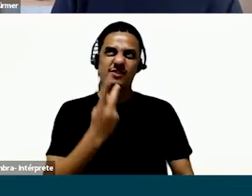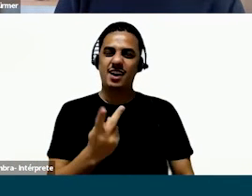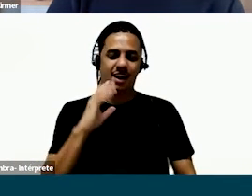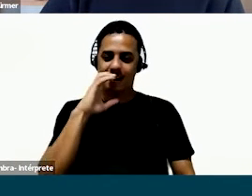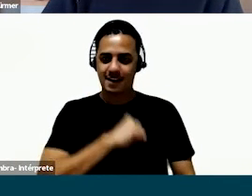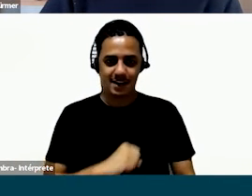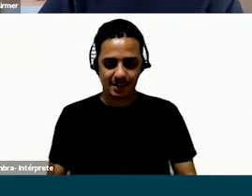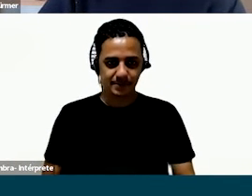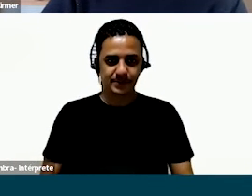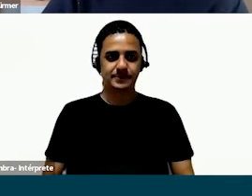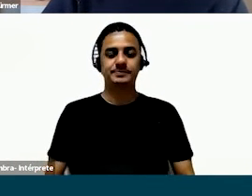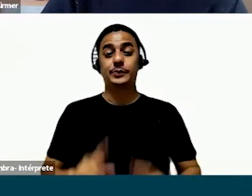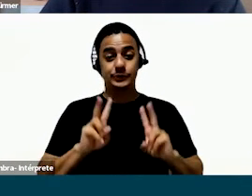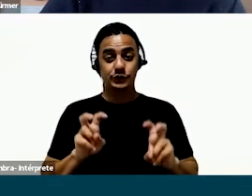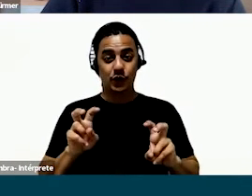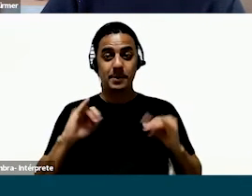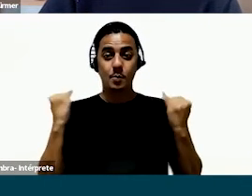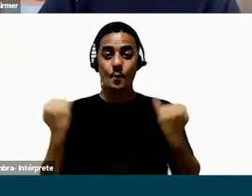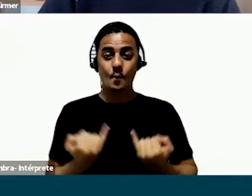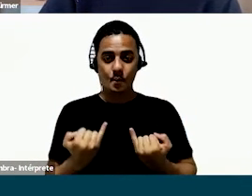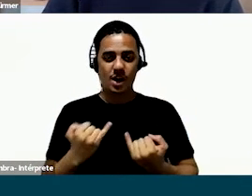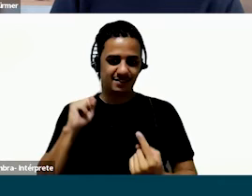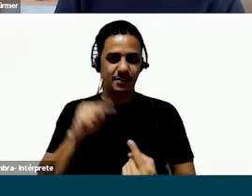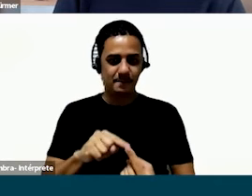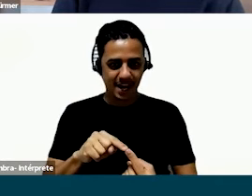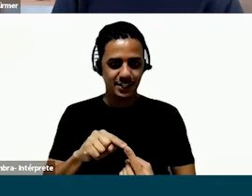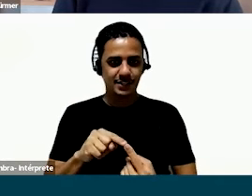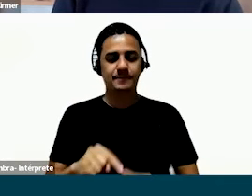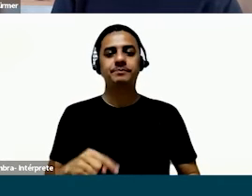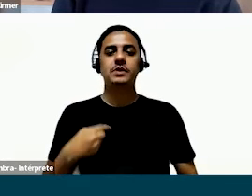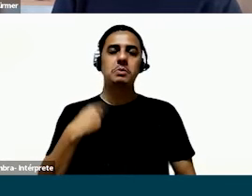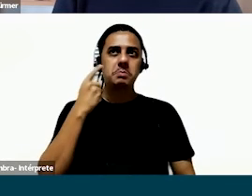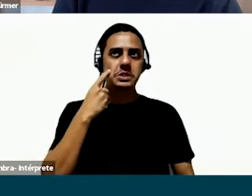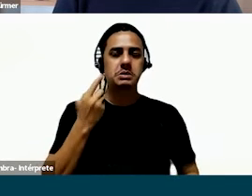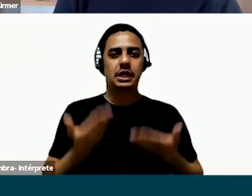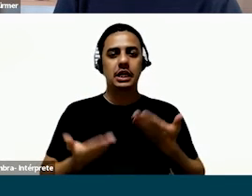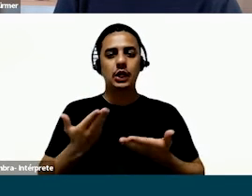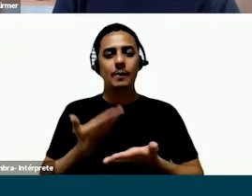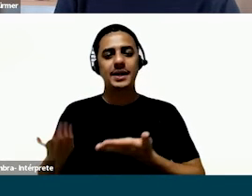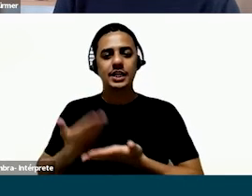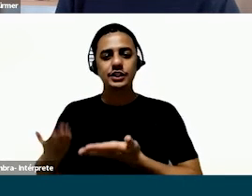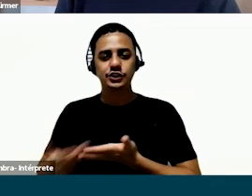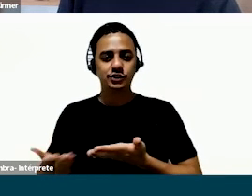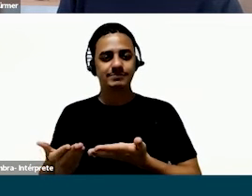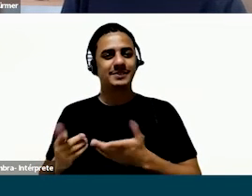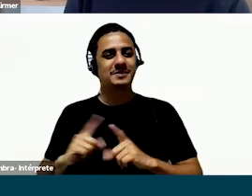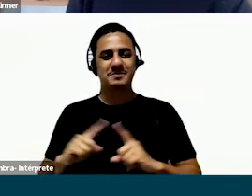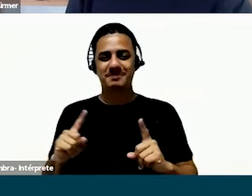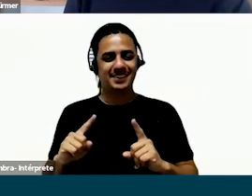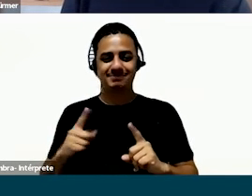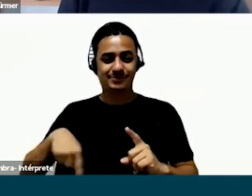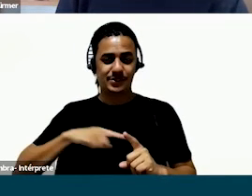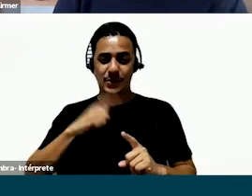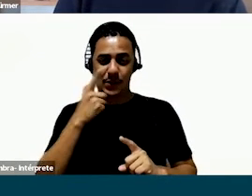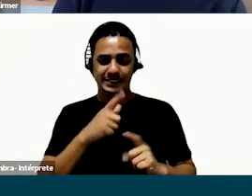aí, posso falar sobre ela com propriedade. Pensando numa métrica ampla sobre emagrecer, nesse caso, a gente poderia pensar na quantidade de quilos perdidos, seria o mais